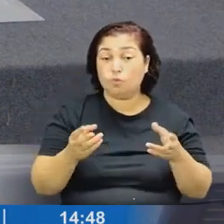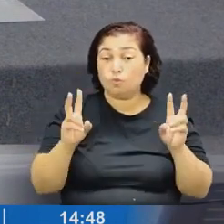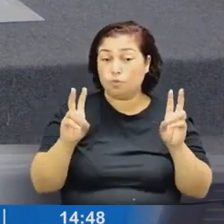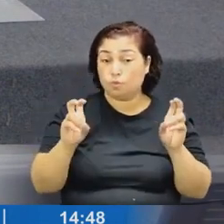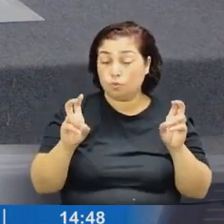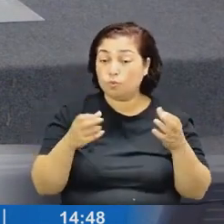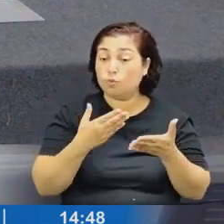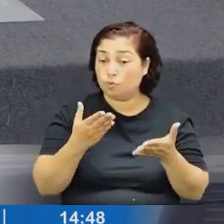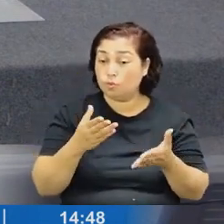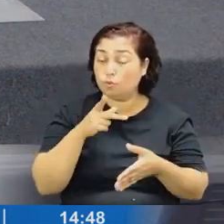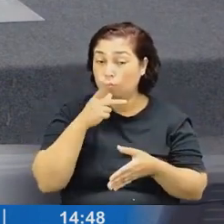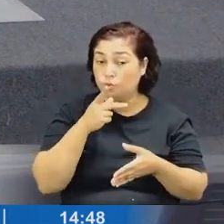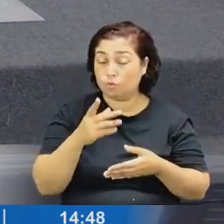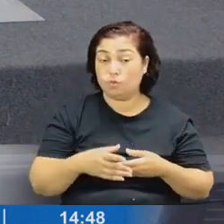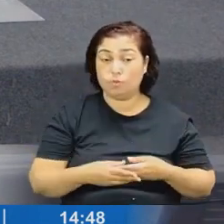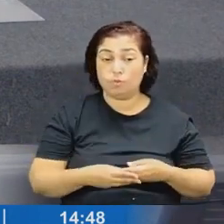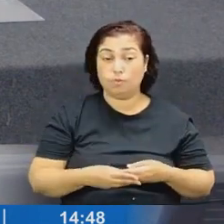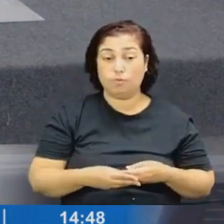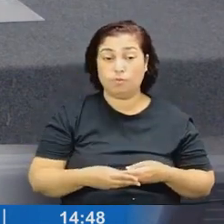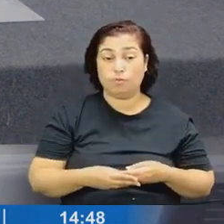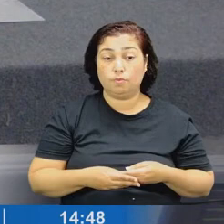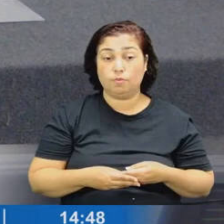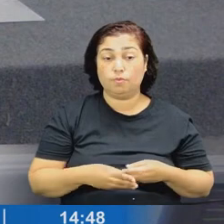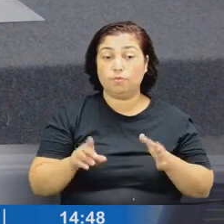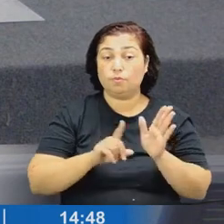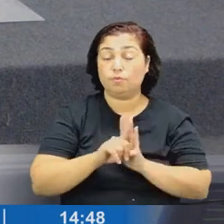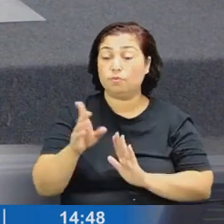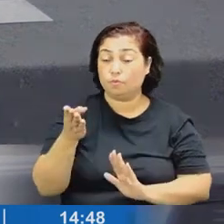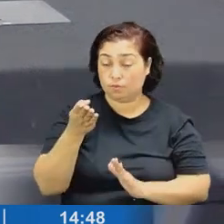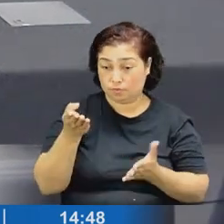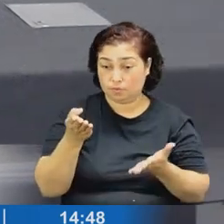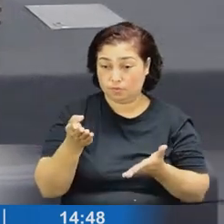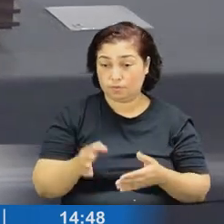também que a gente fala né trabalha você amigão